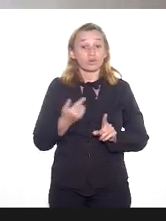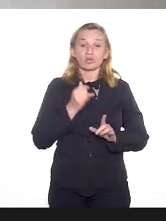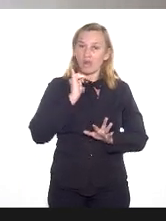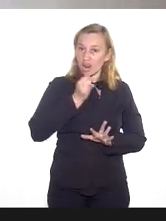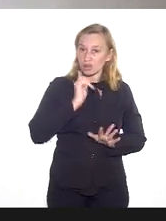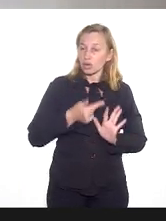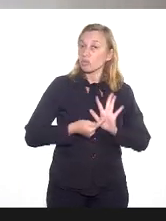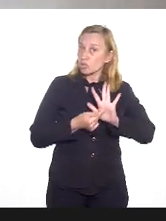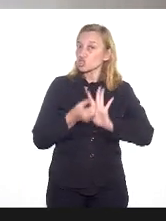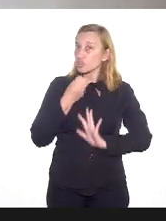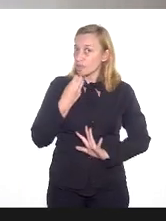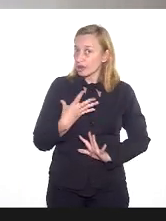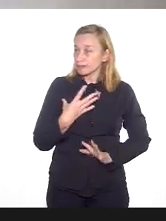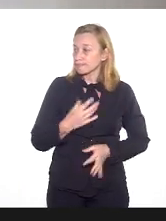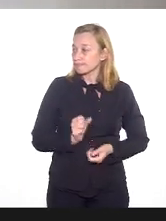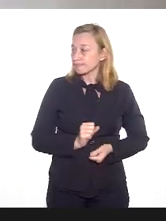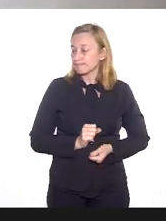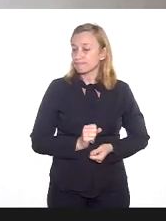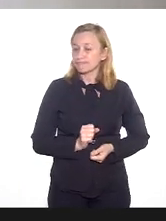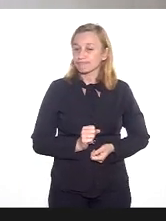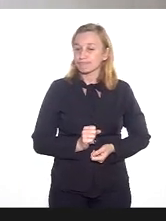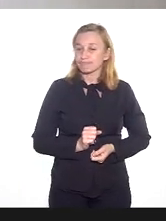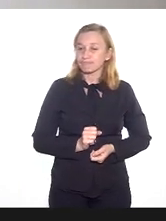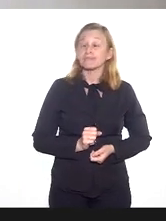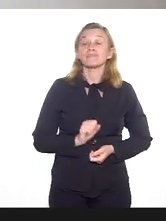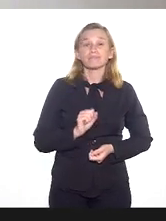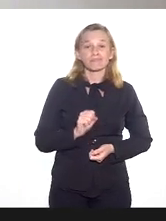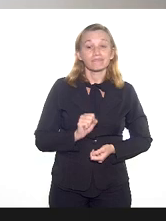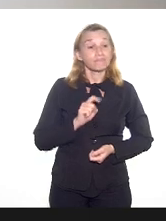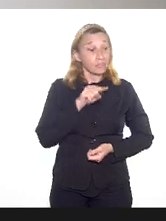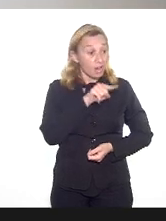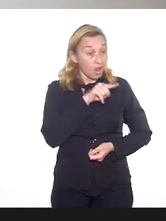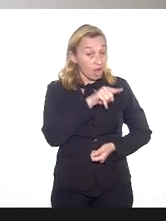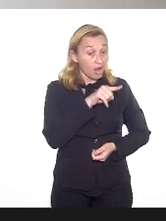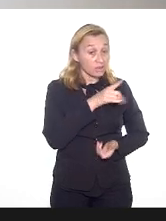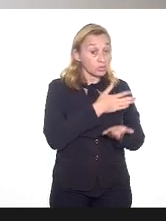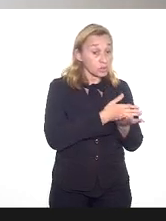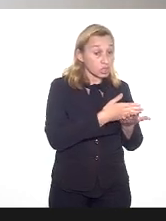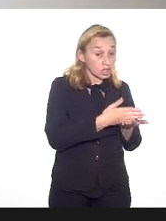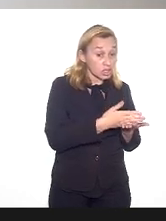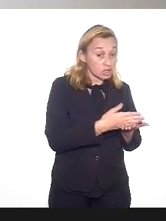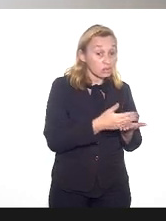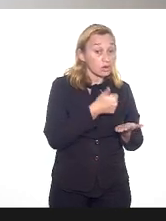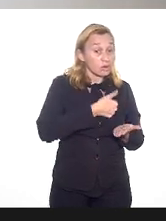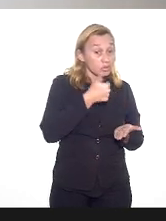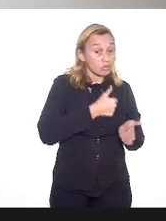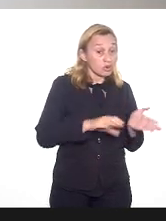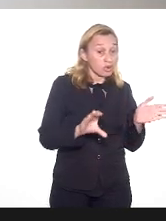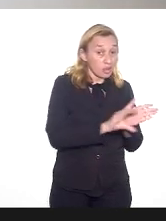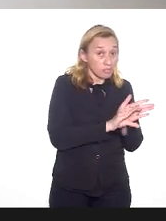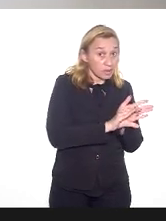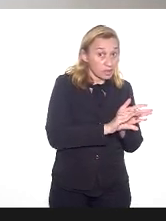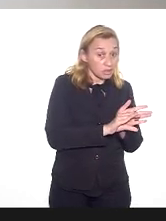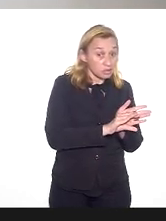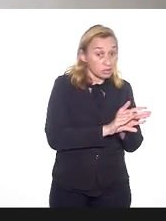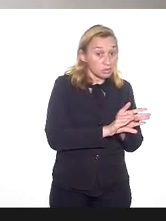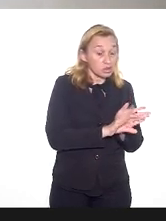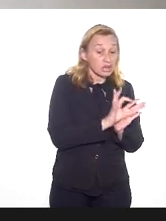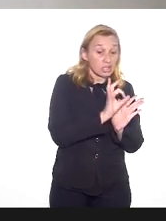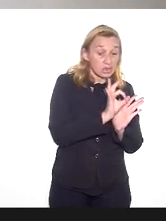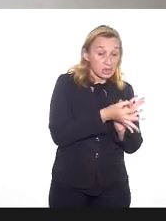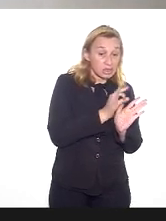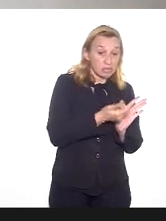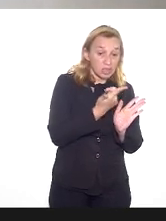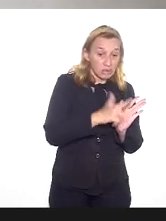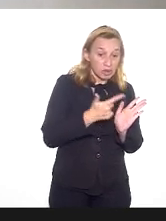bem que, sim, está lá na introdução, no primeiro capítulo, e é exaustivamente repetido ao longo de